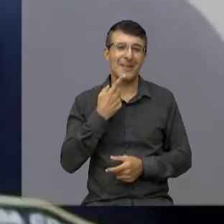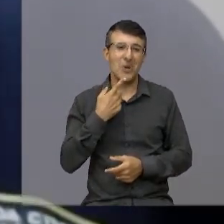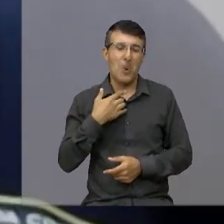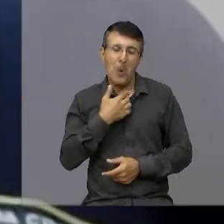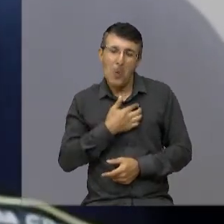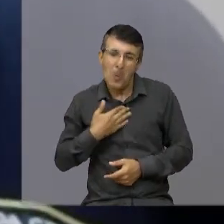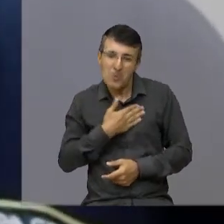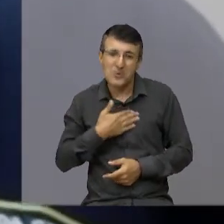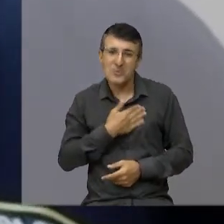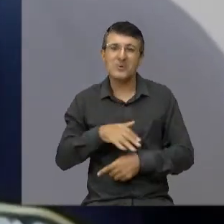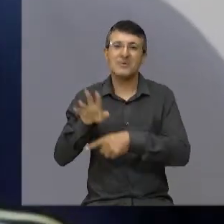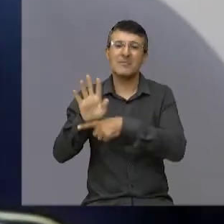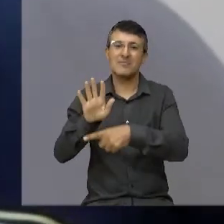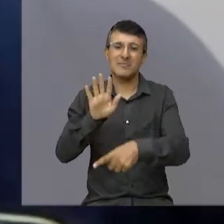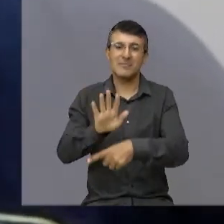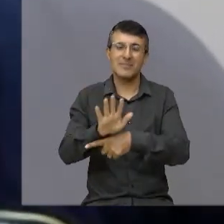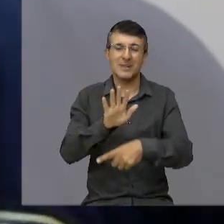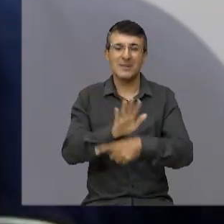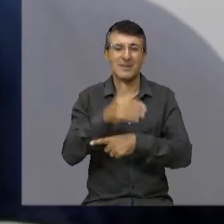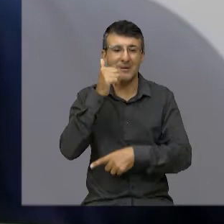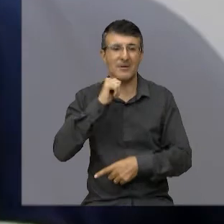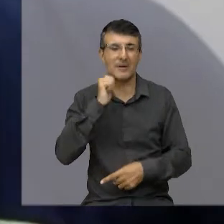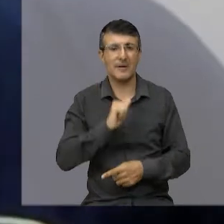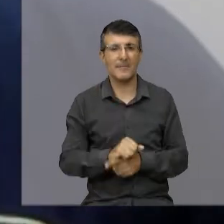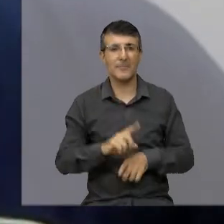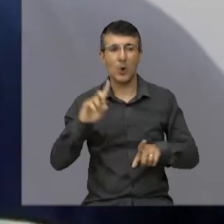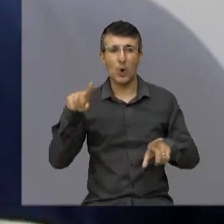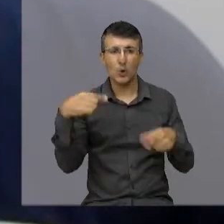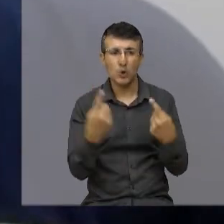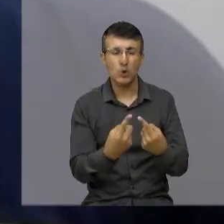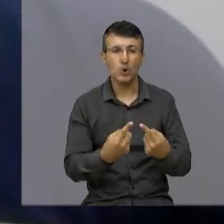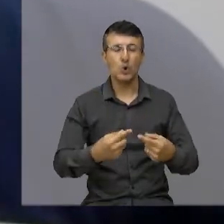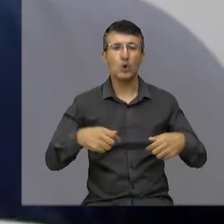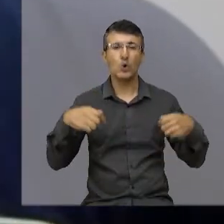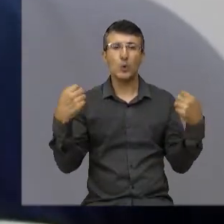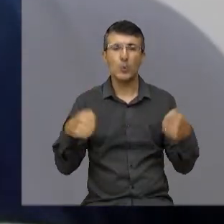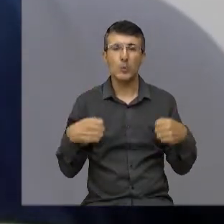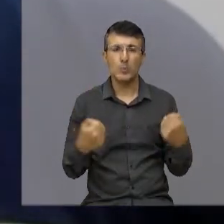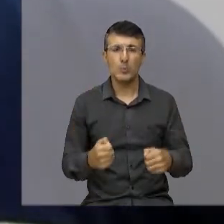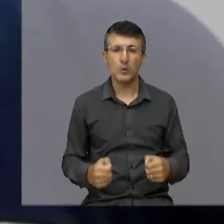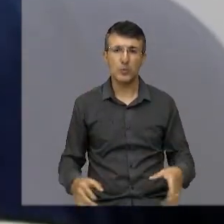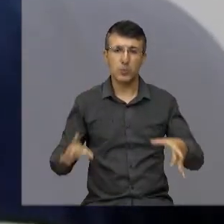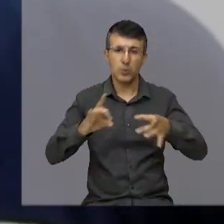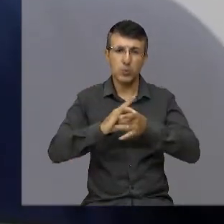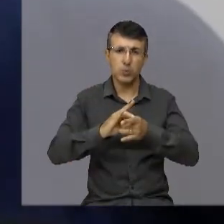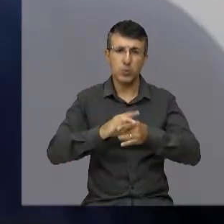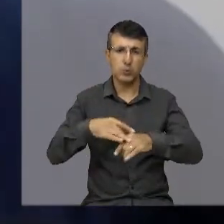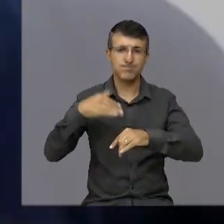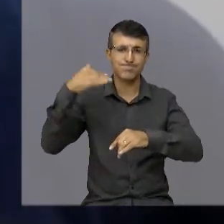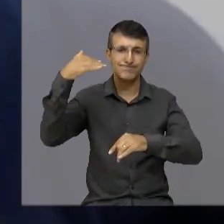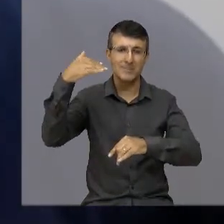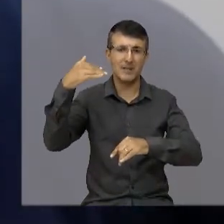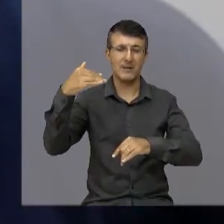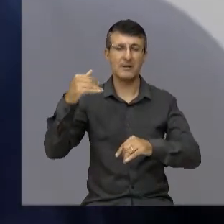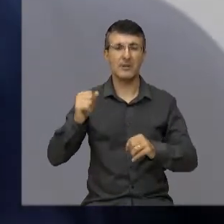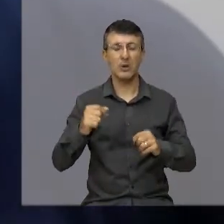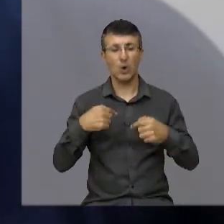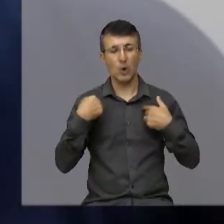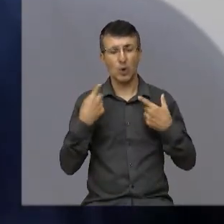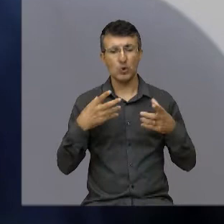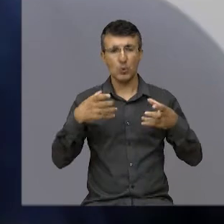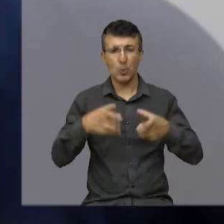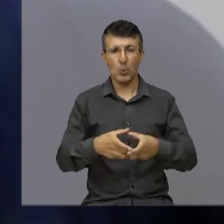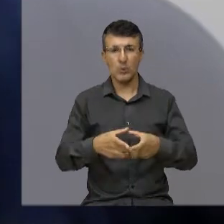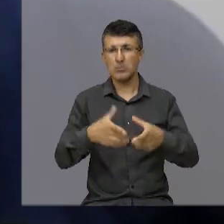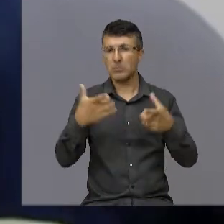falou, nós temos que se unir mais, né? Nós temos que demonstrar que o nosso lugar é onde nós quisermos. Essa